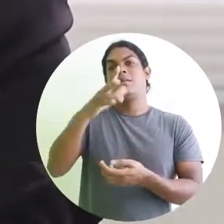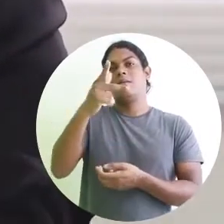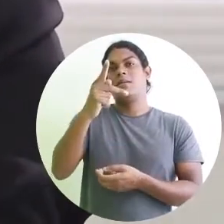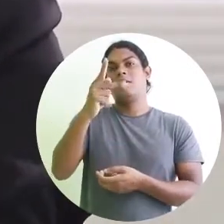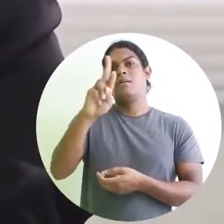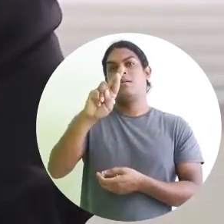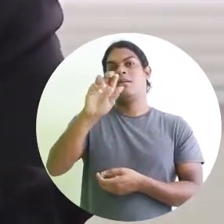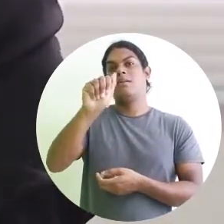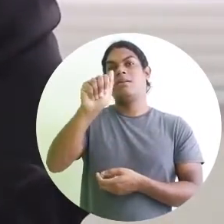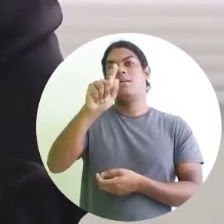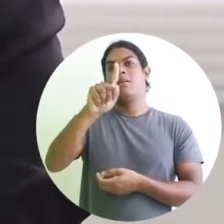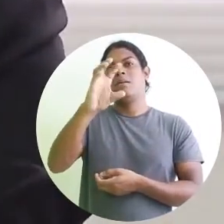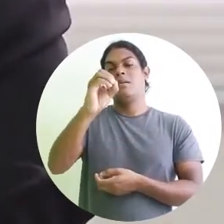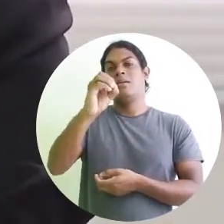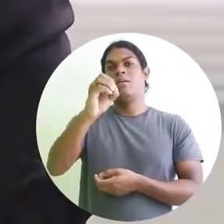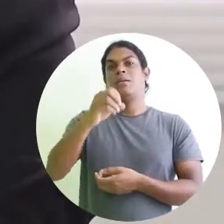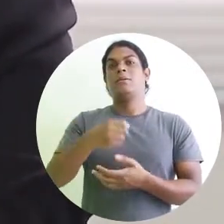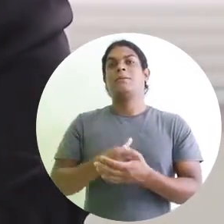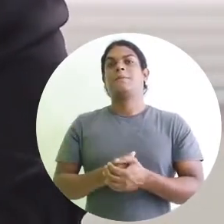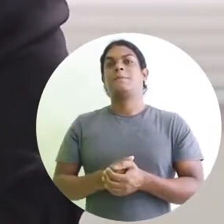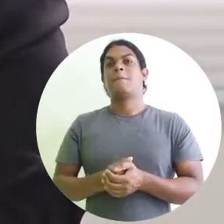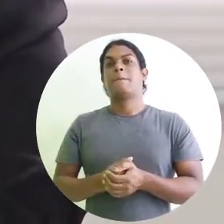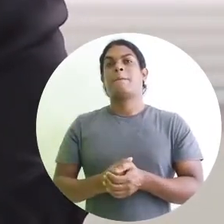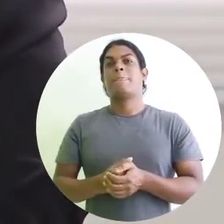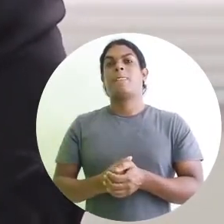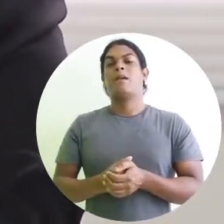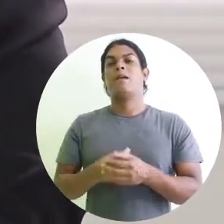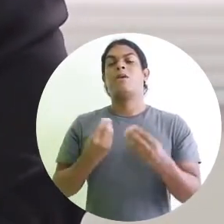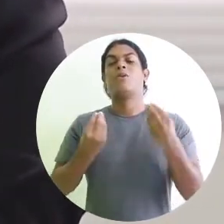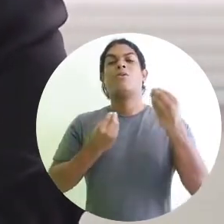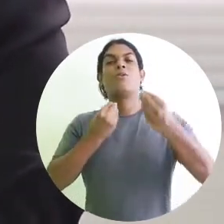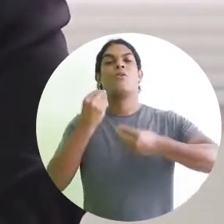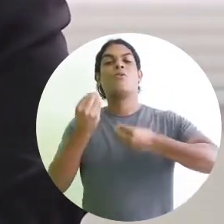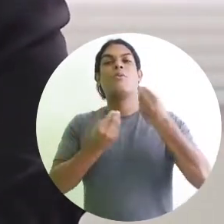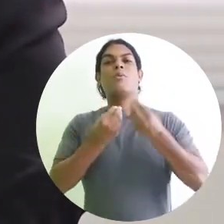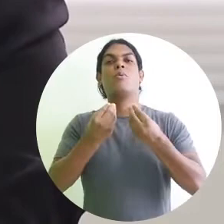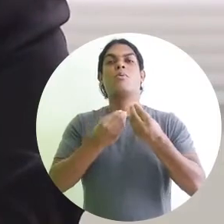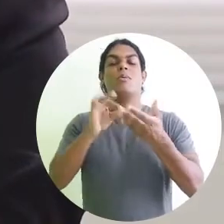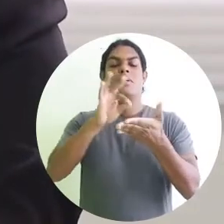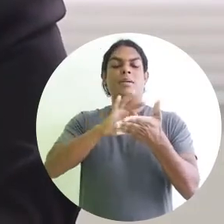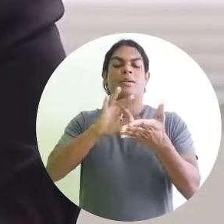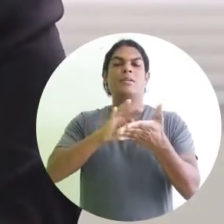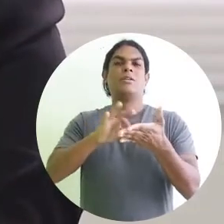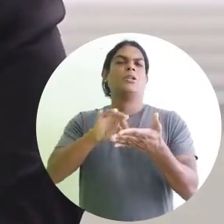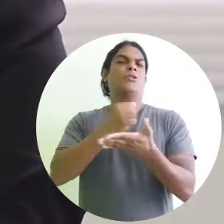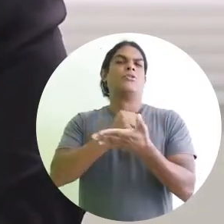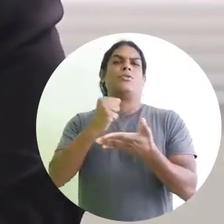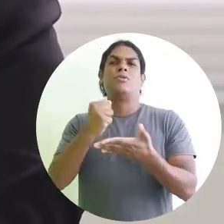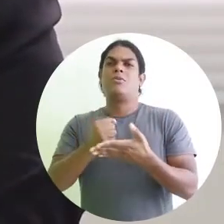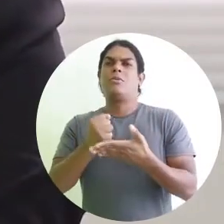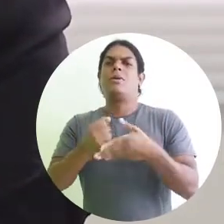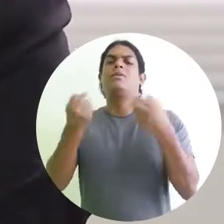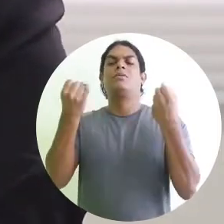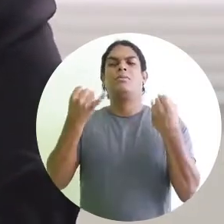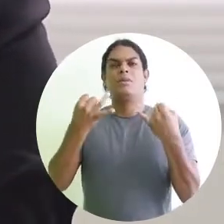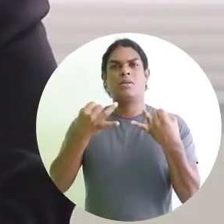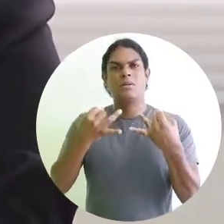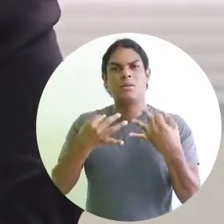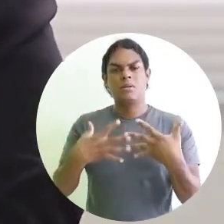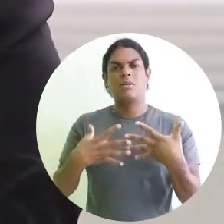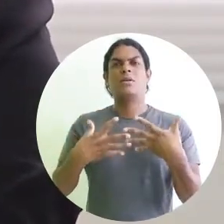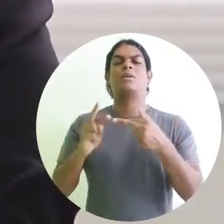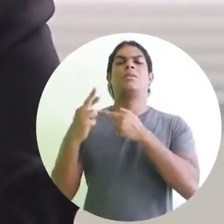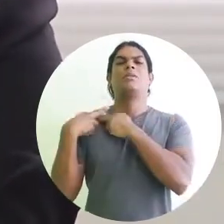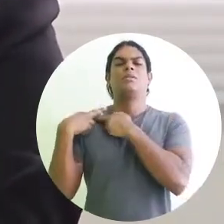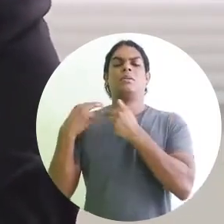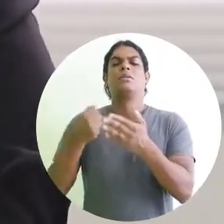uma ciência, como se ele fosse lá, assinasse uma promissória informando que ele vai pagar, pode descontar em um prazo